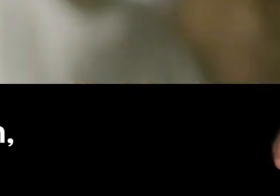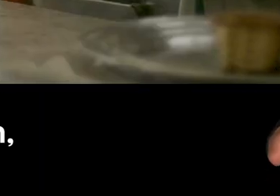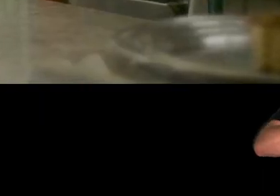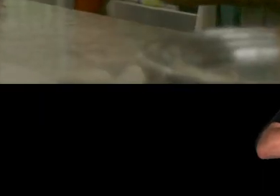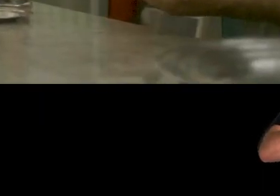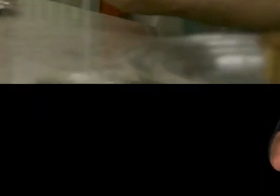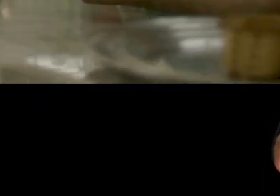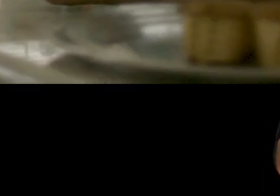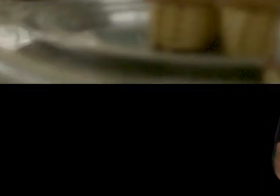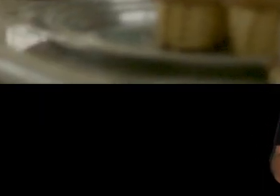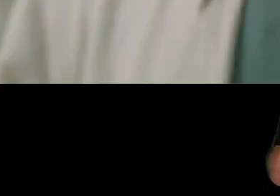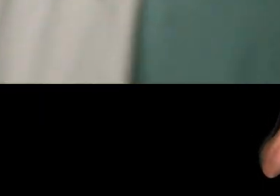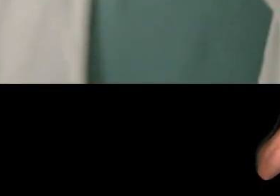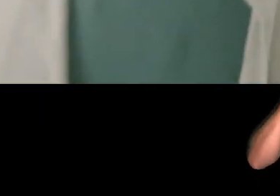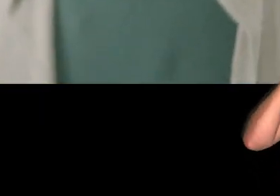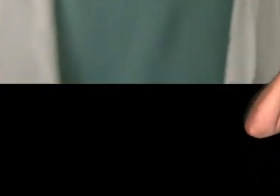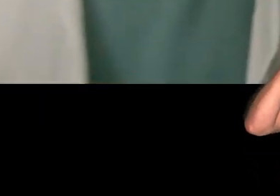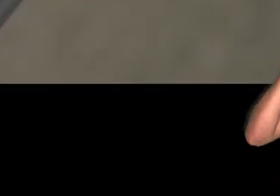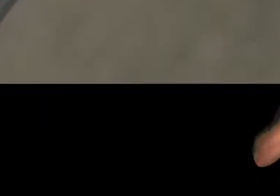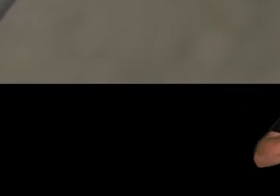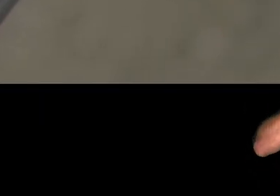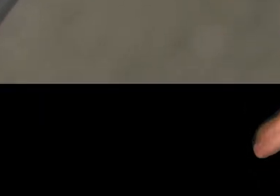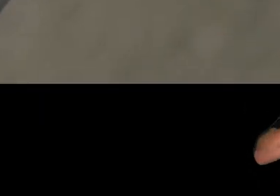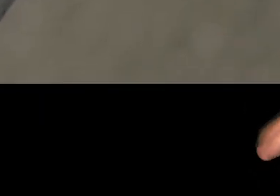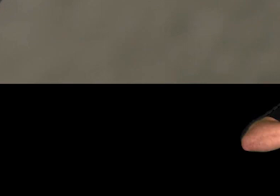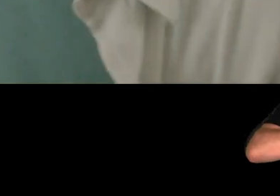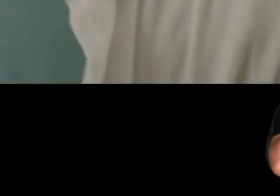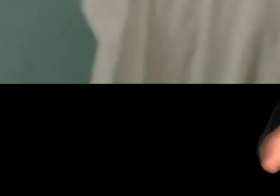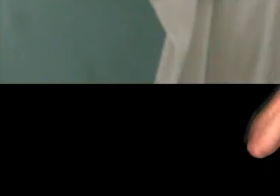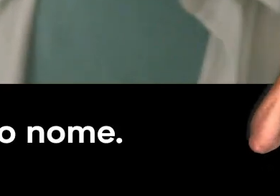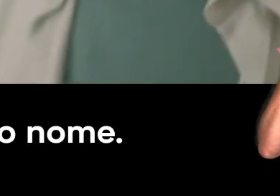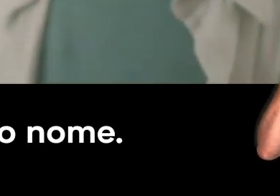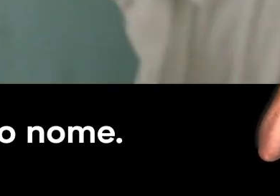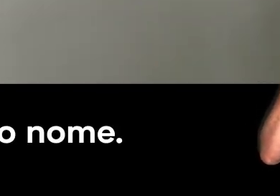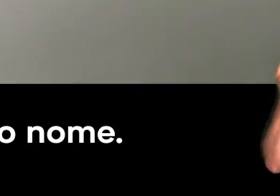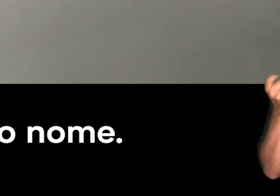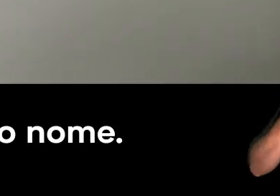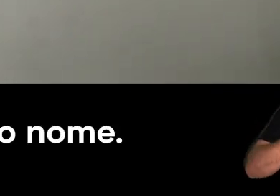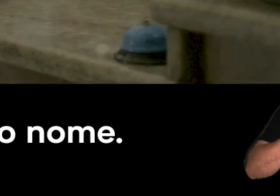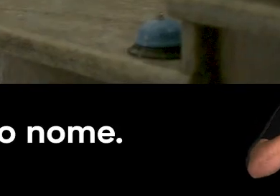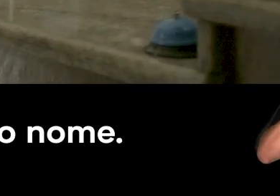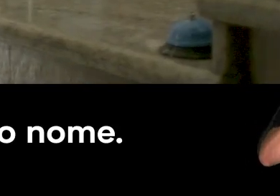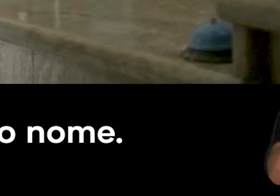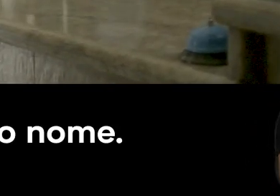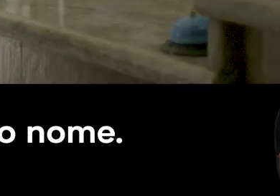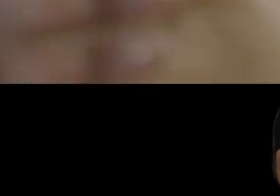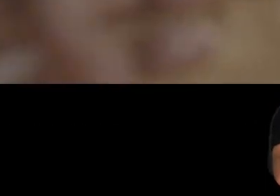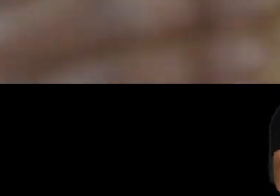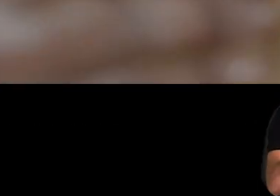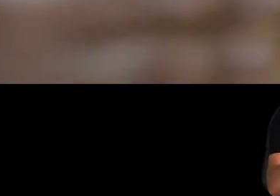bem, ir além de benefícios é fazer melhor. É poder chamar o seu cliente pelo